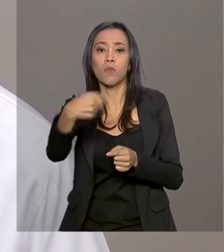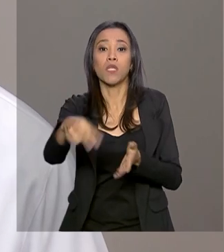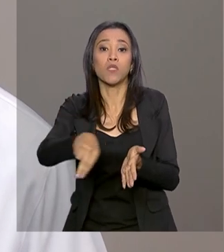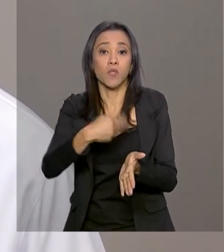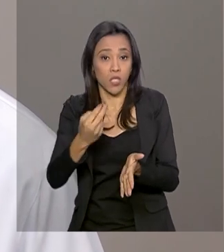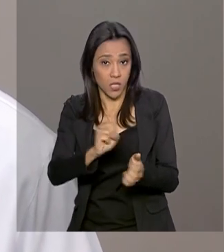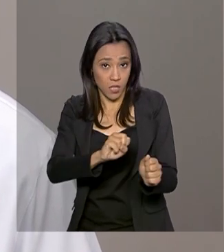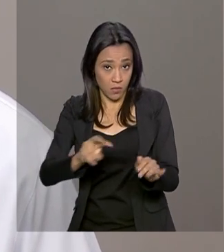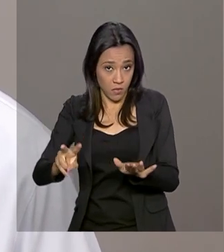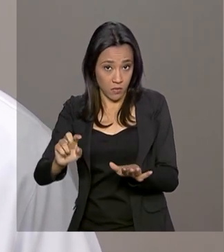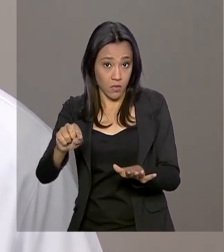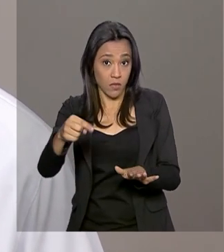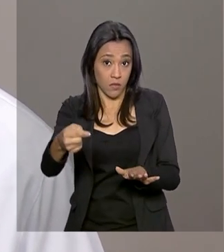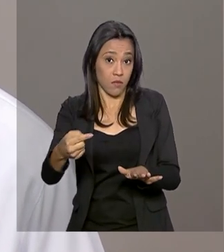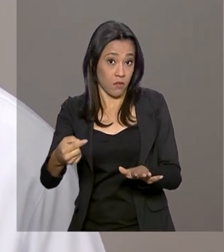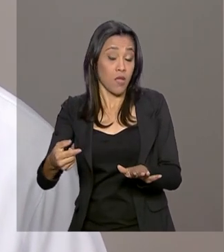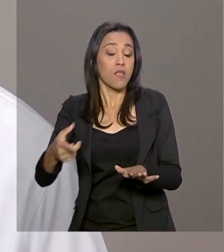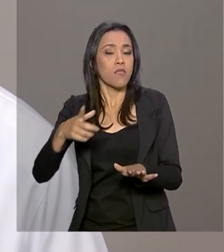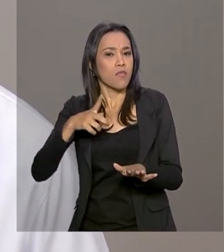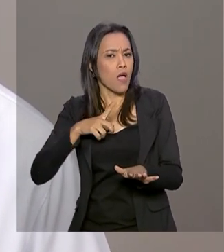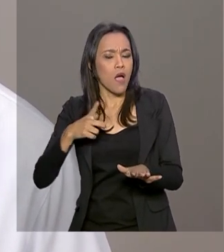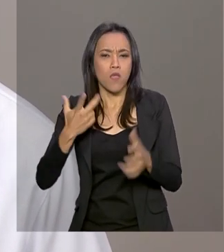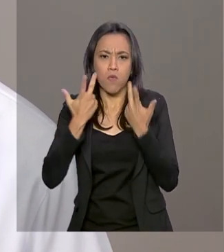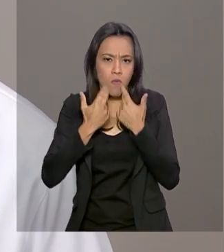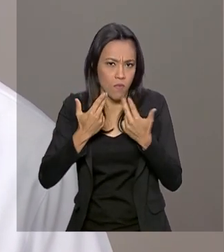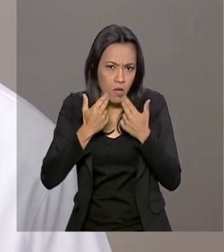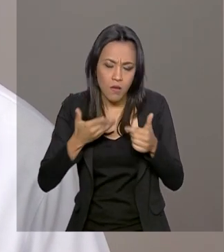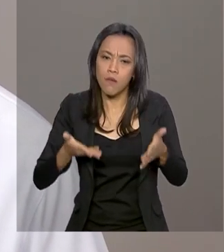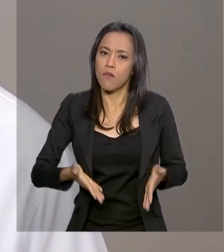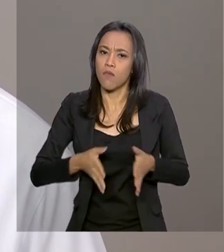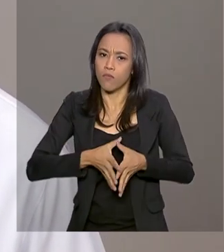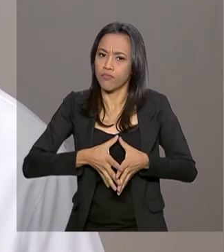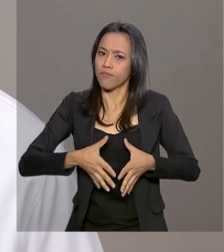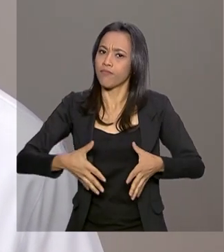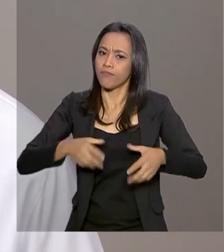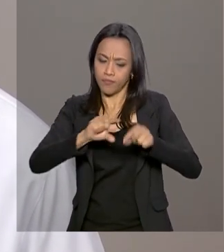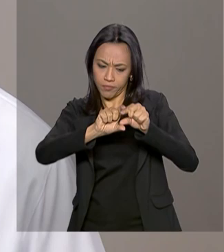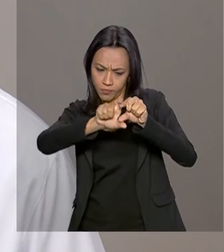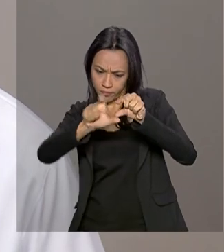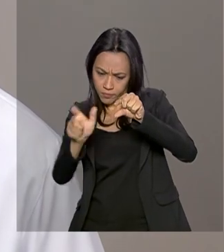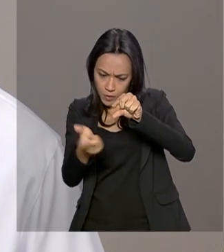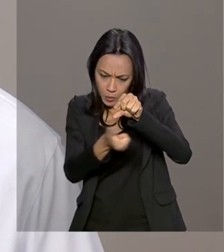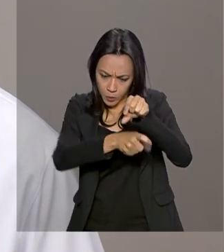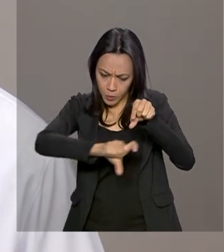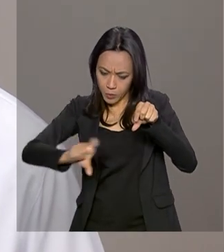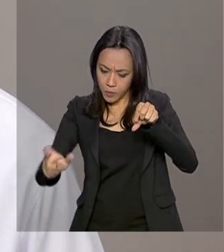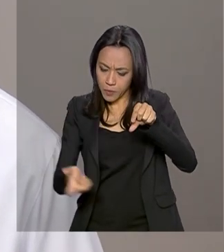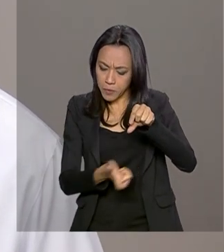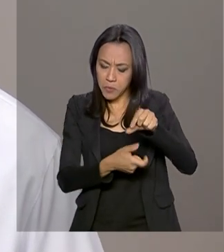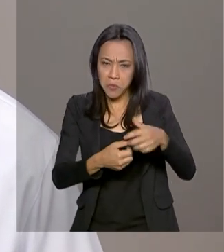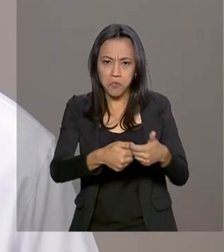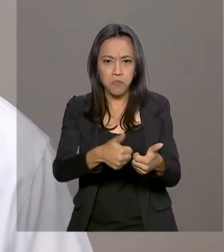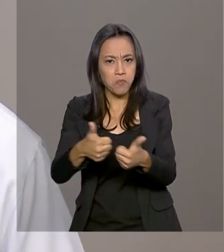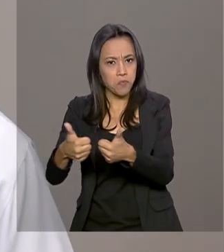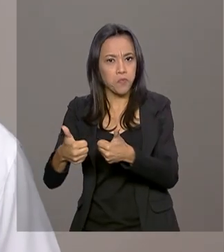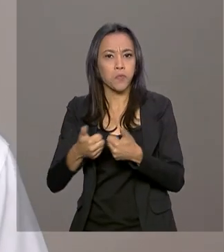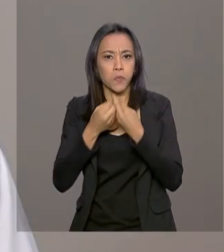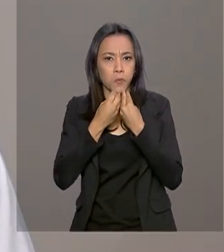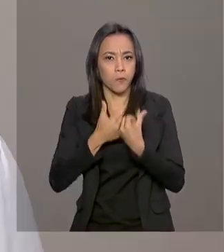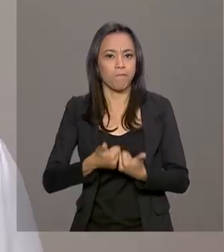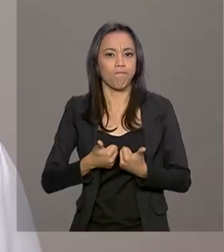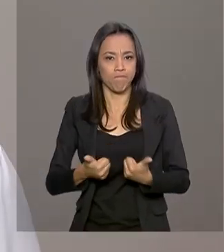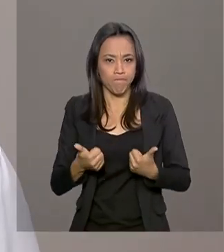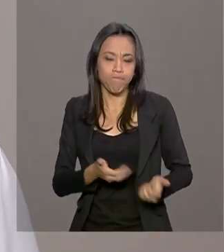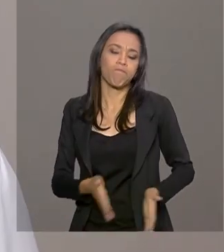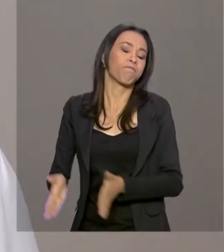um exame agora tá sem distinção e as alças intestinais funcionando normalmente